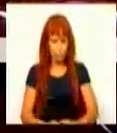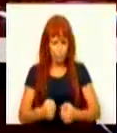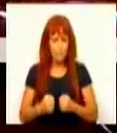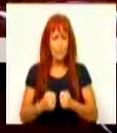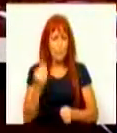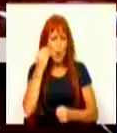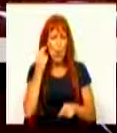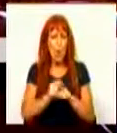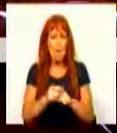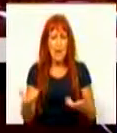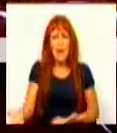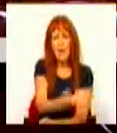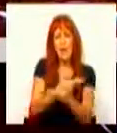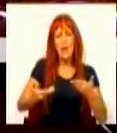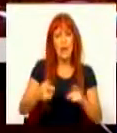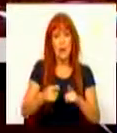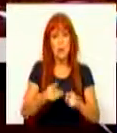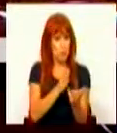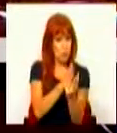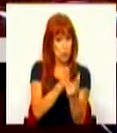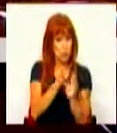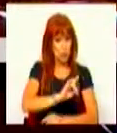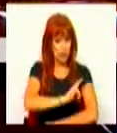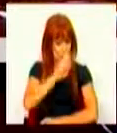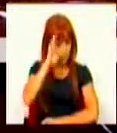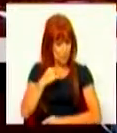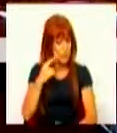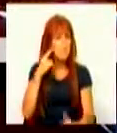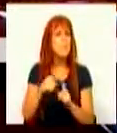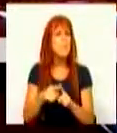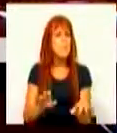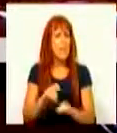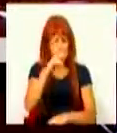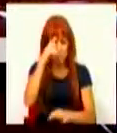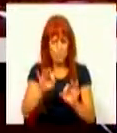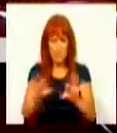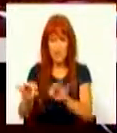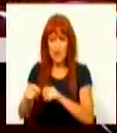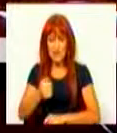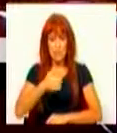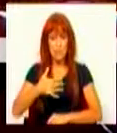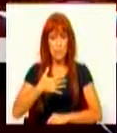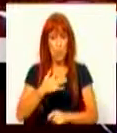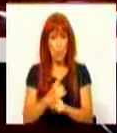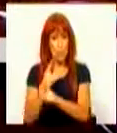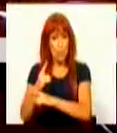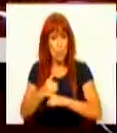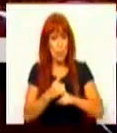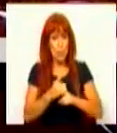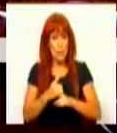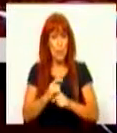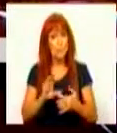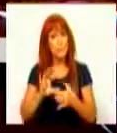de mecanismos de partilha entre os ramos, tendo em vista a utilização conjunta de património comum que fica afeto